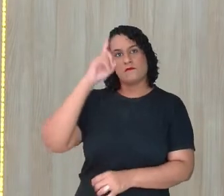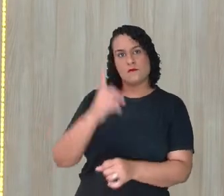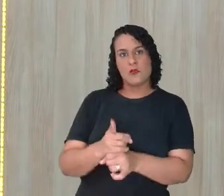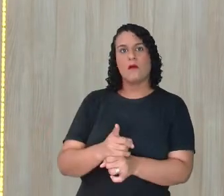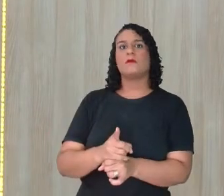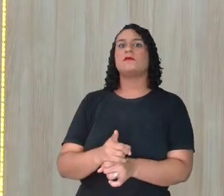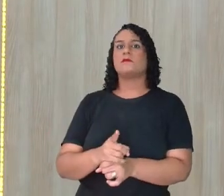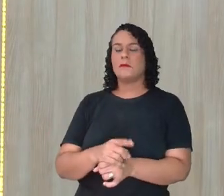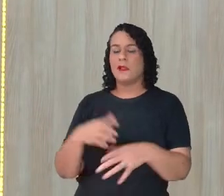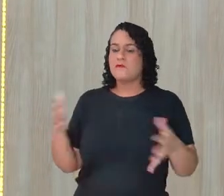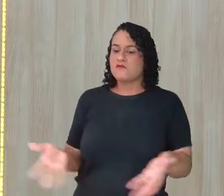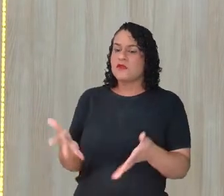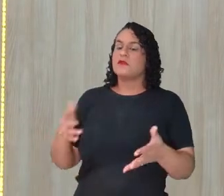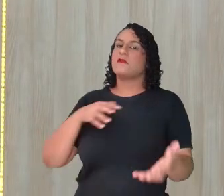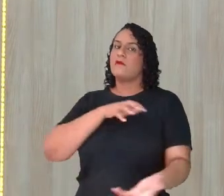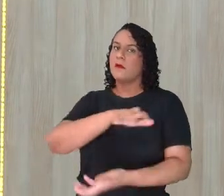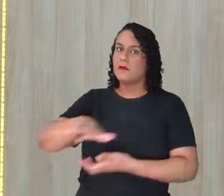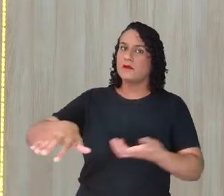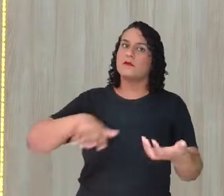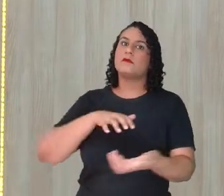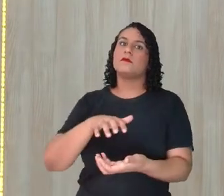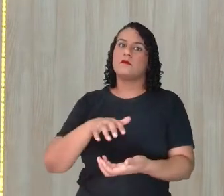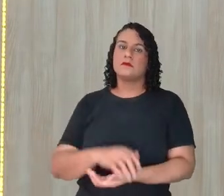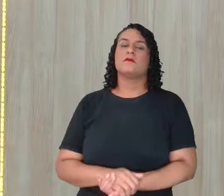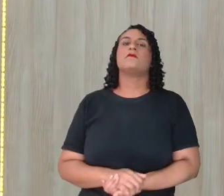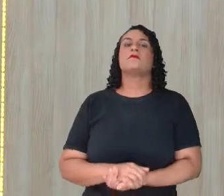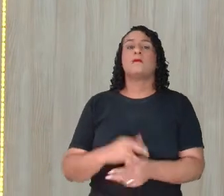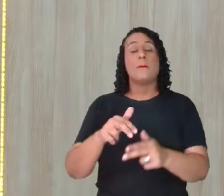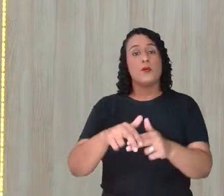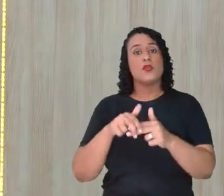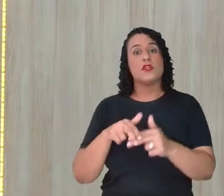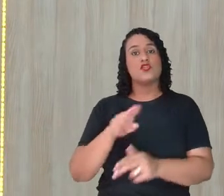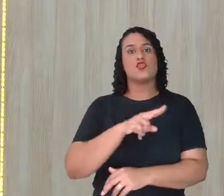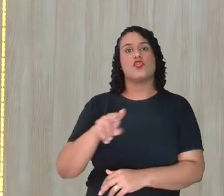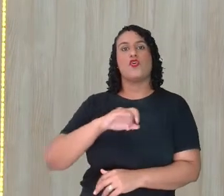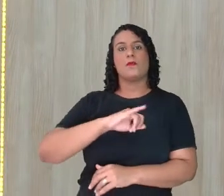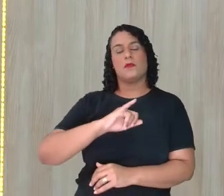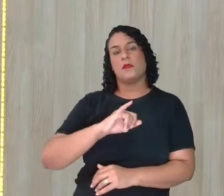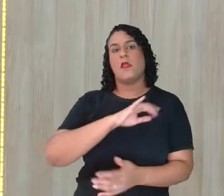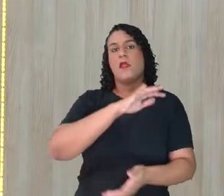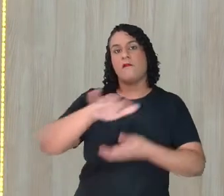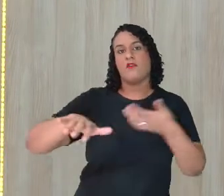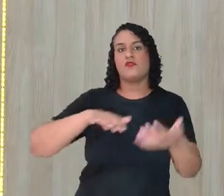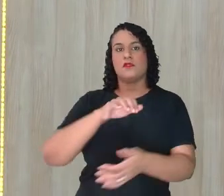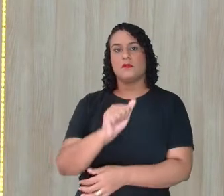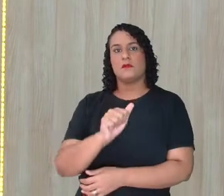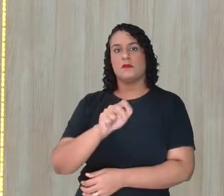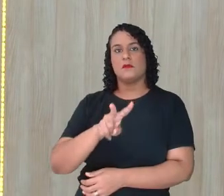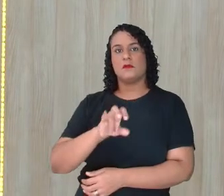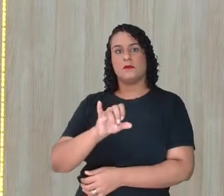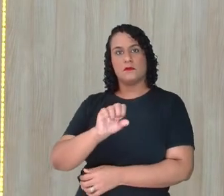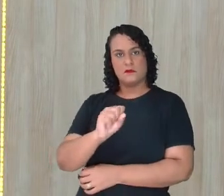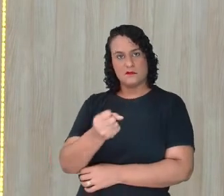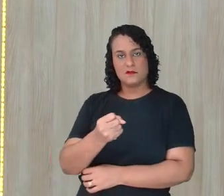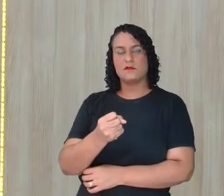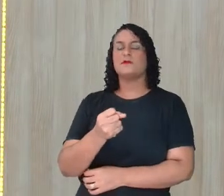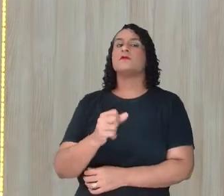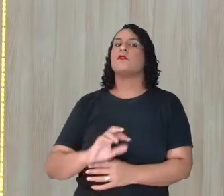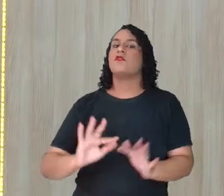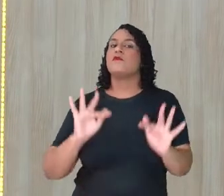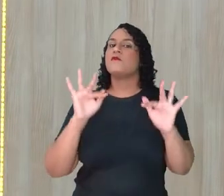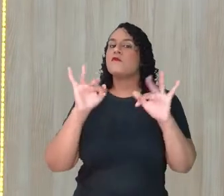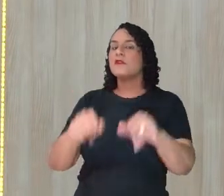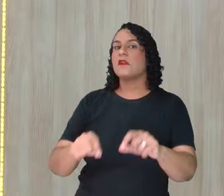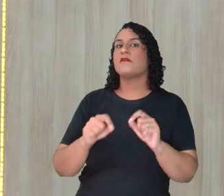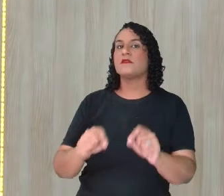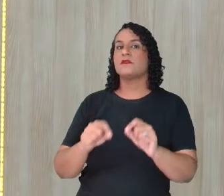revolução, tanto que ela vai receber o nome de Revolução de Avis, e o final dessa revolução vai ser ali a dinastia